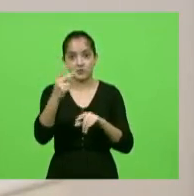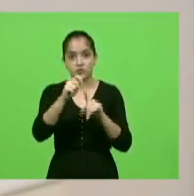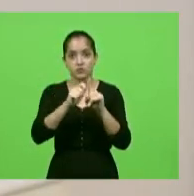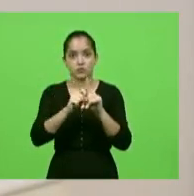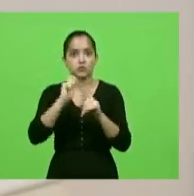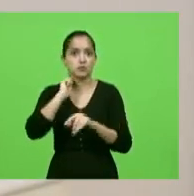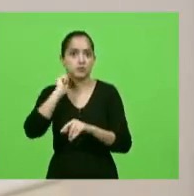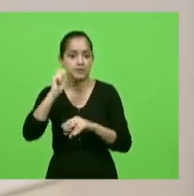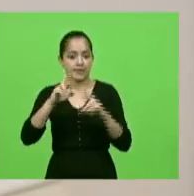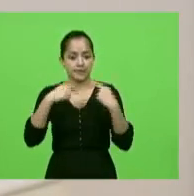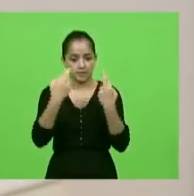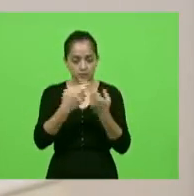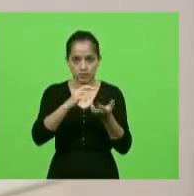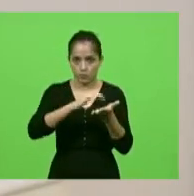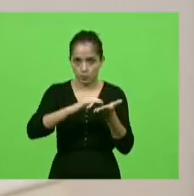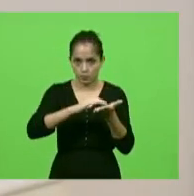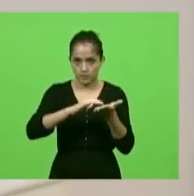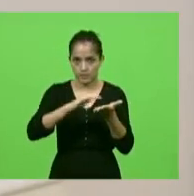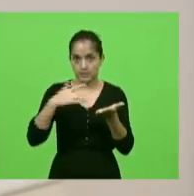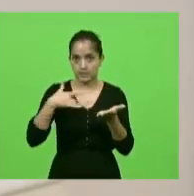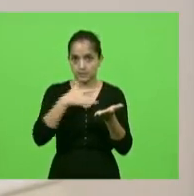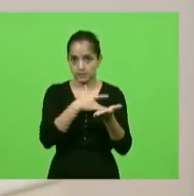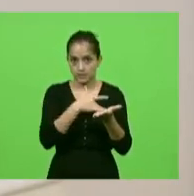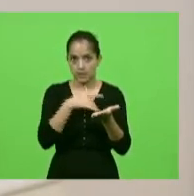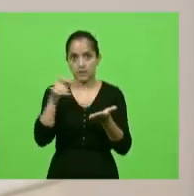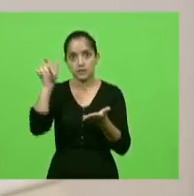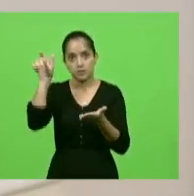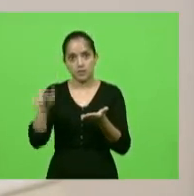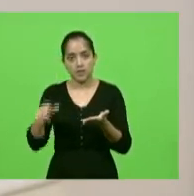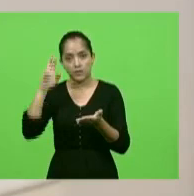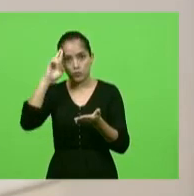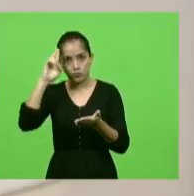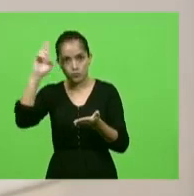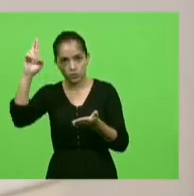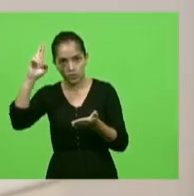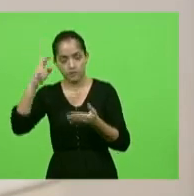com o então secretário de Estado de Saúde, com o chefe da Casa Civil,